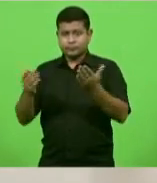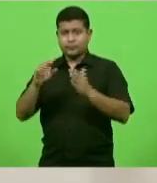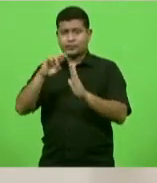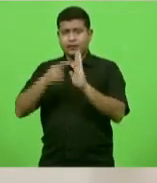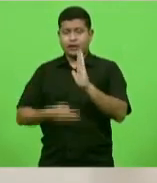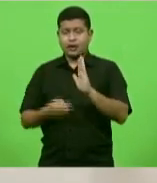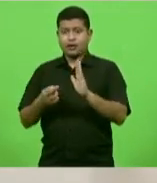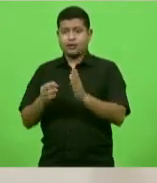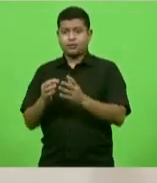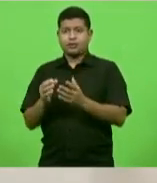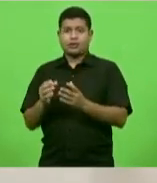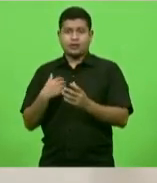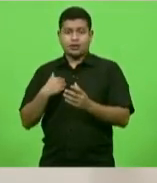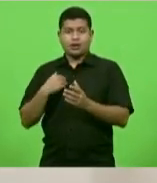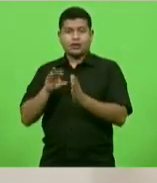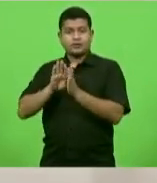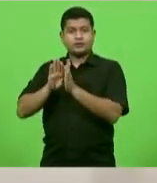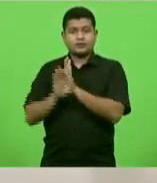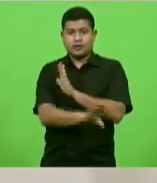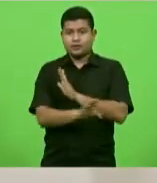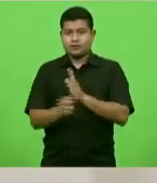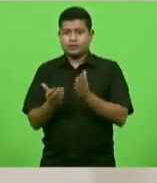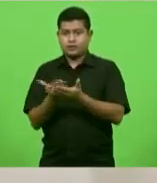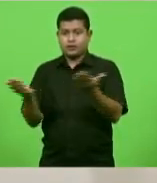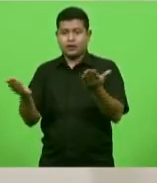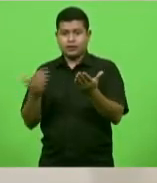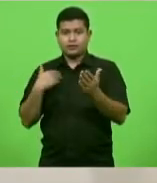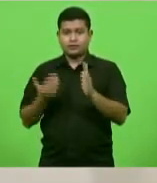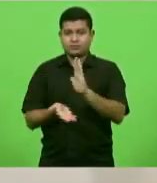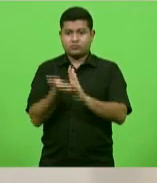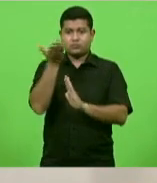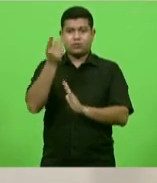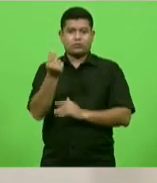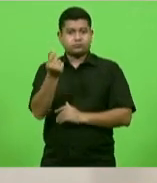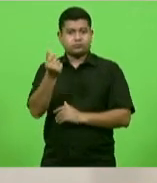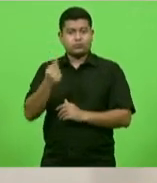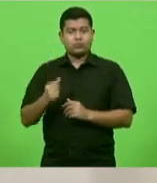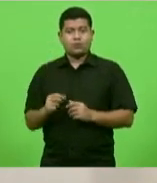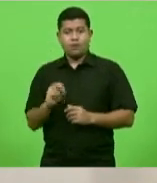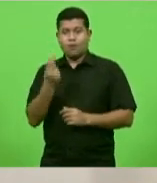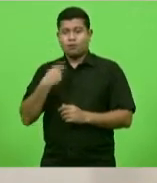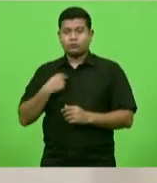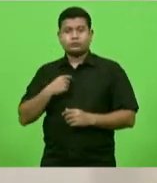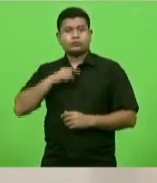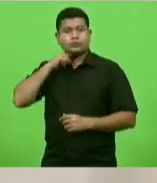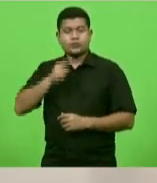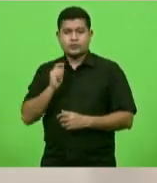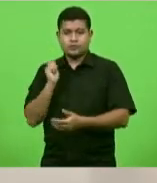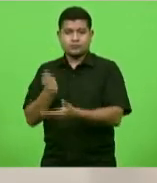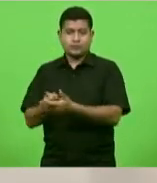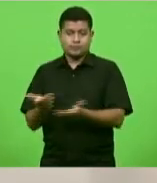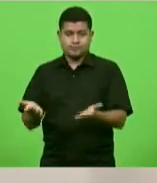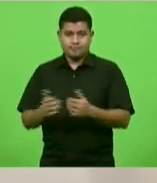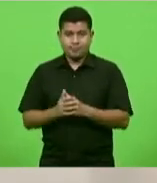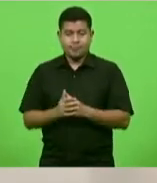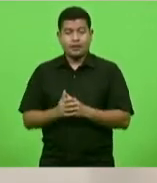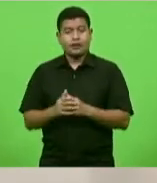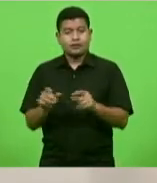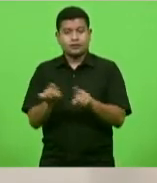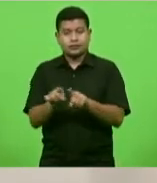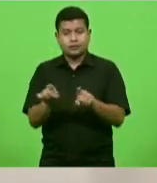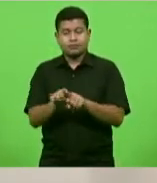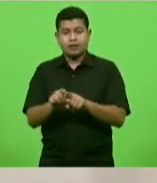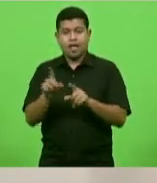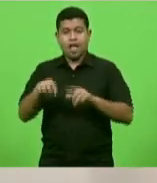propostas exageradas ou inexecutáveis. Ainda, é de conhecimento geral que